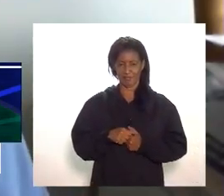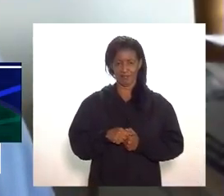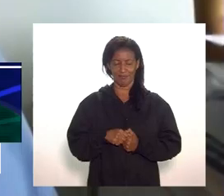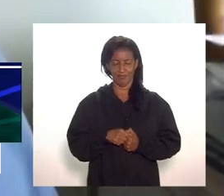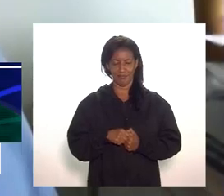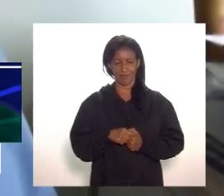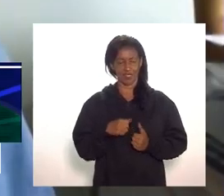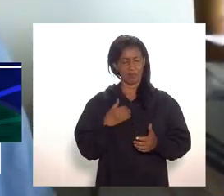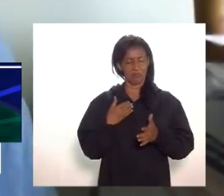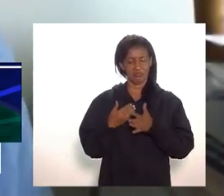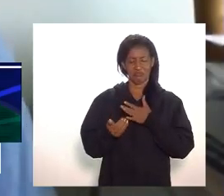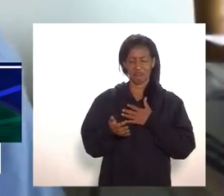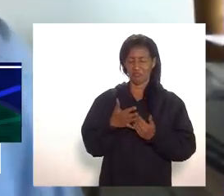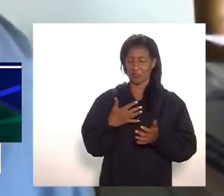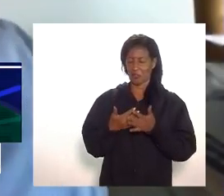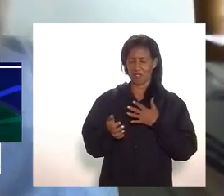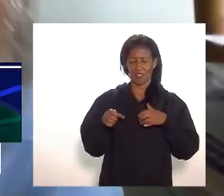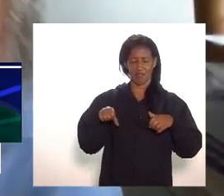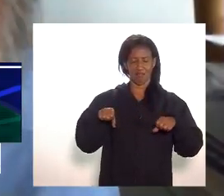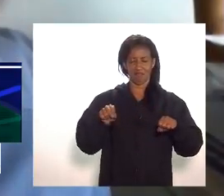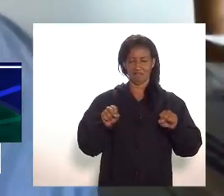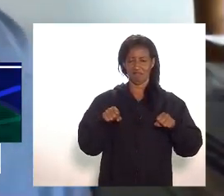qual for,